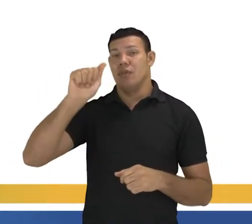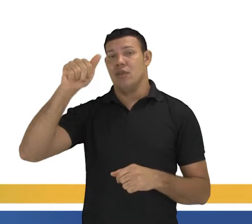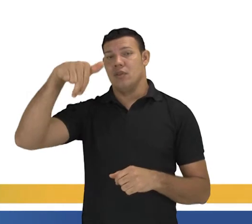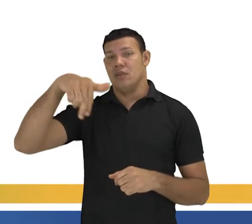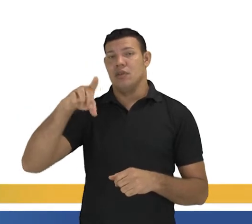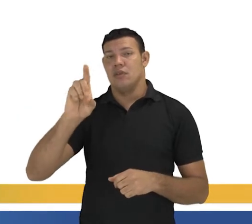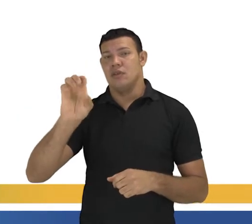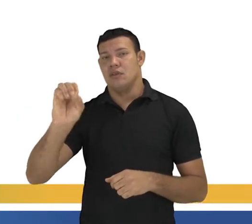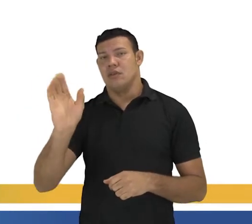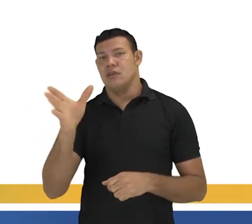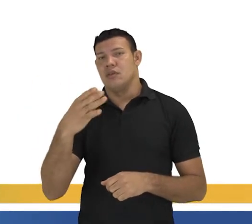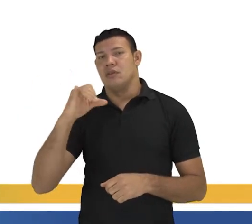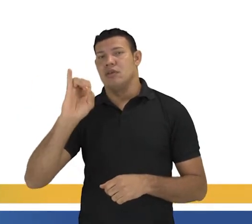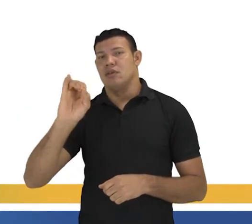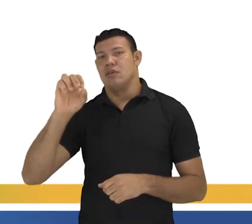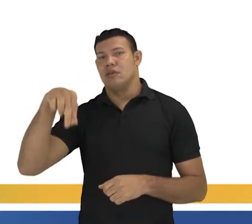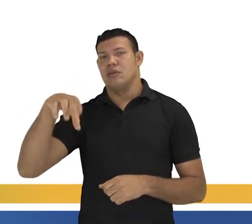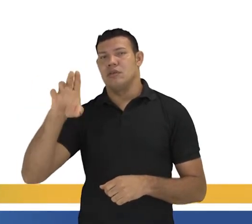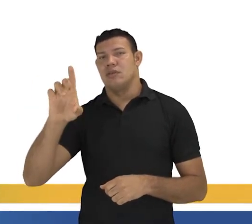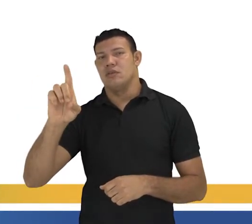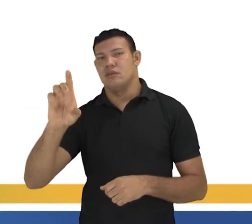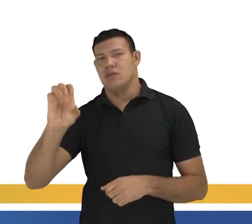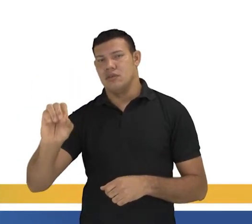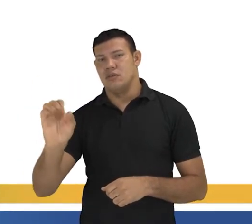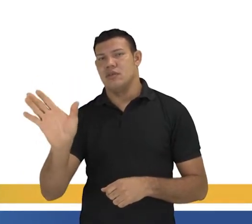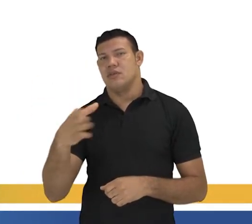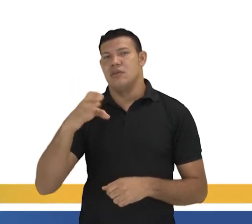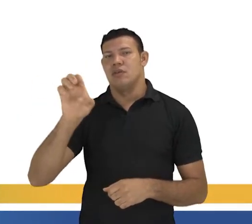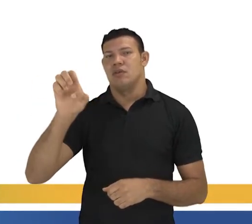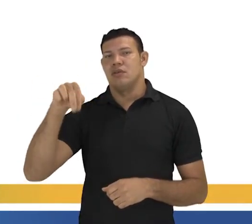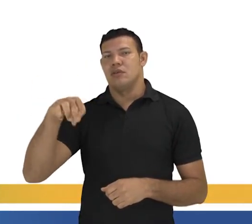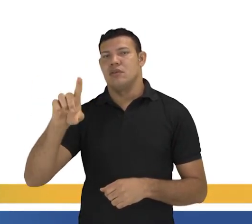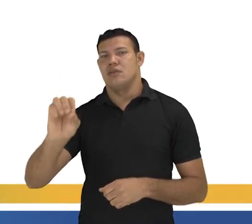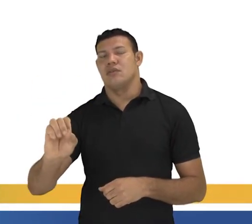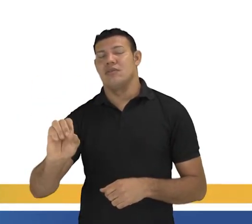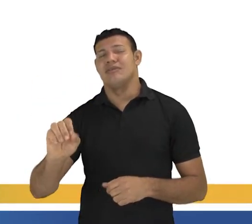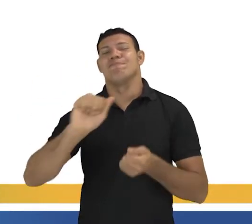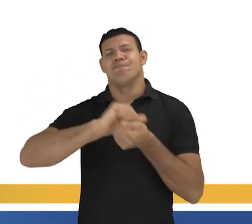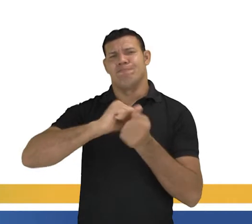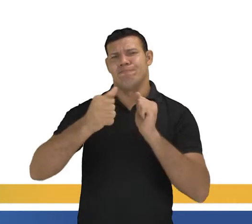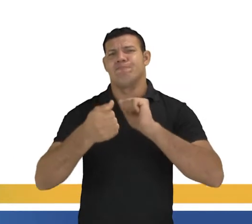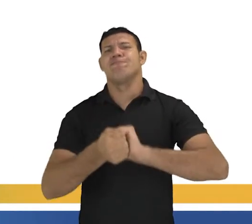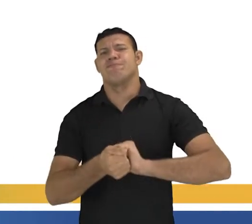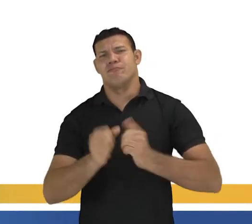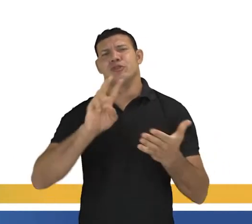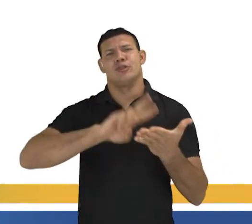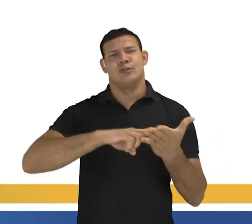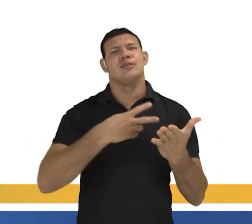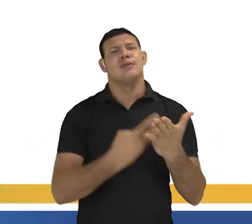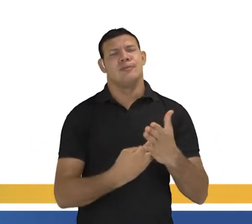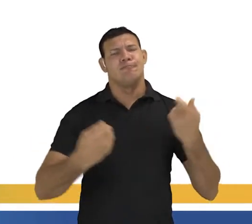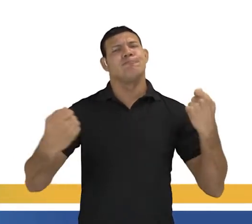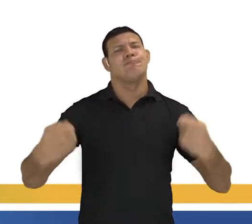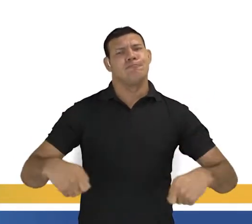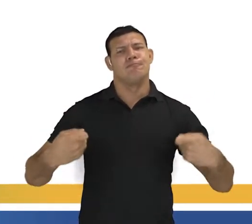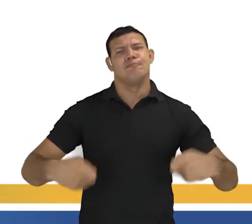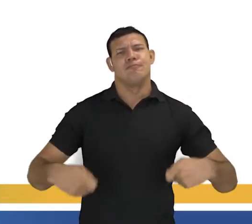É mais ou menos essa a ideia. E olha como a tradução tem que ser uma adaptação. I have been working